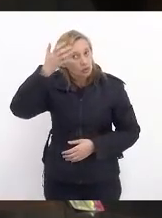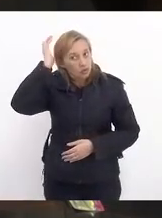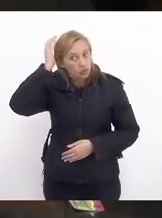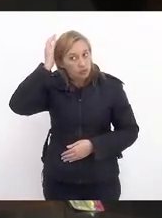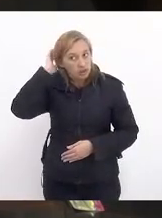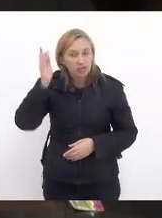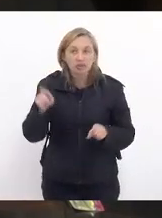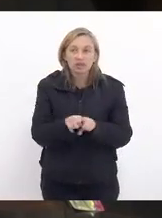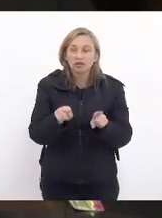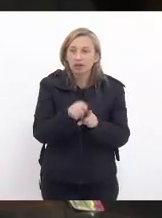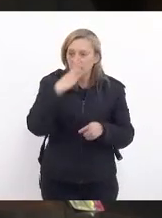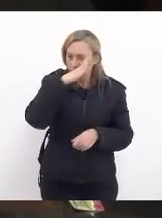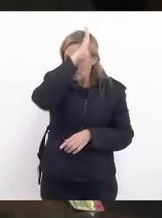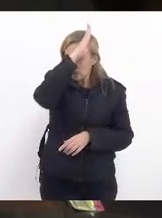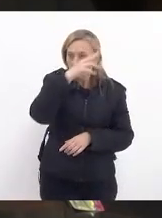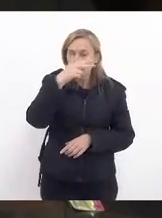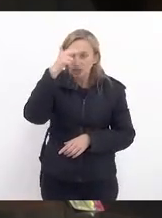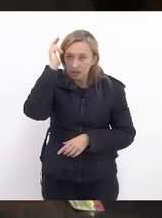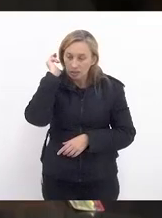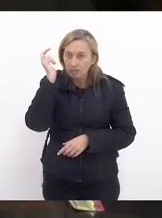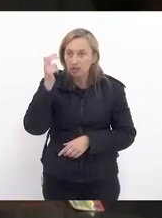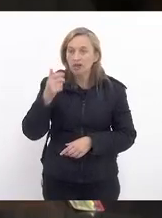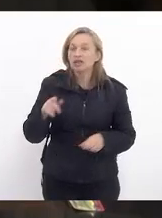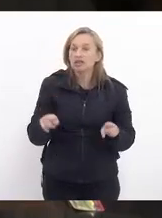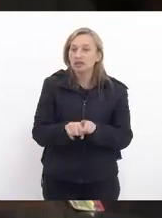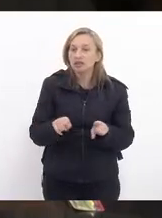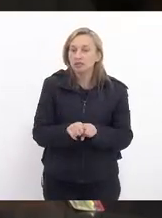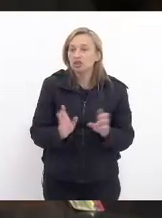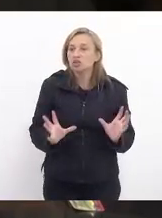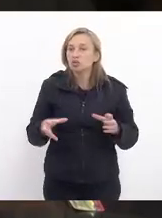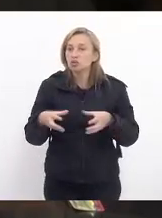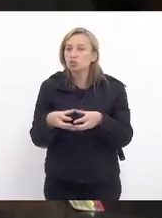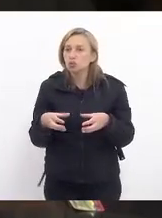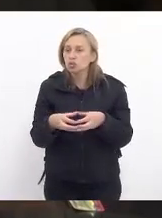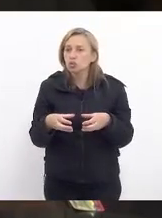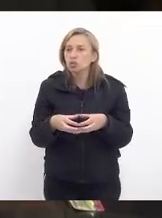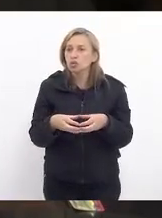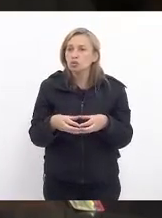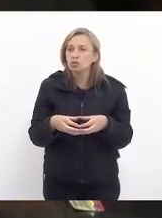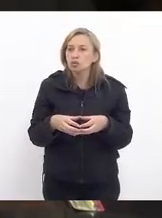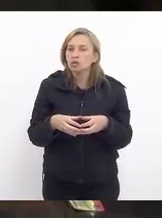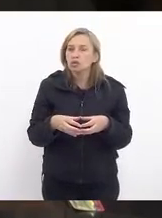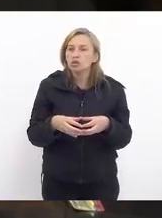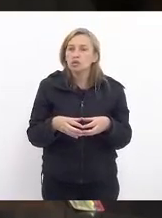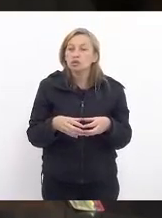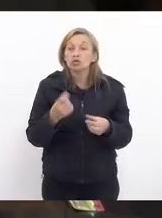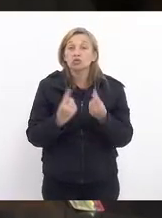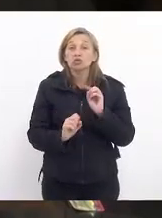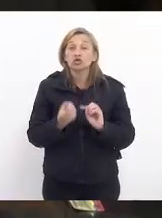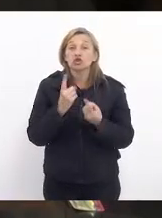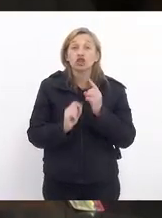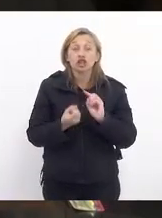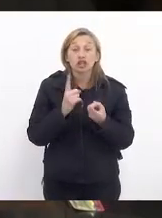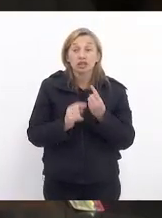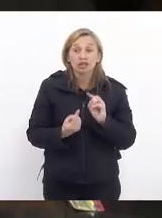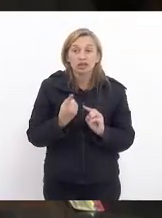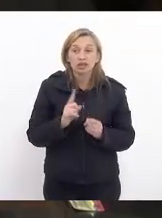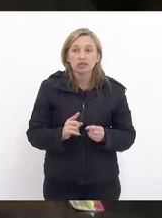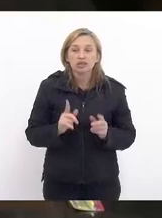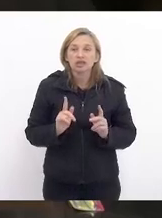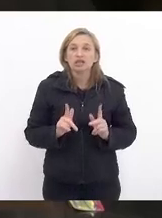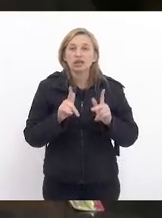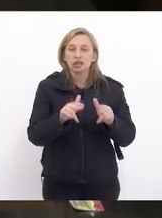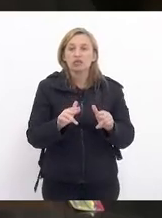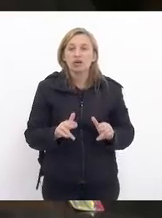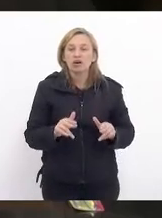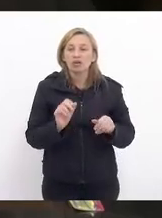pelo governo bolsonaro o Paulo Guedes que Aliás já esteve inclusive na equipe de pinochet no Chile praticando essas